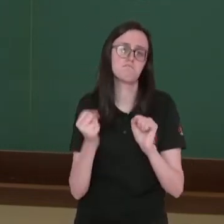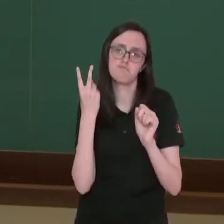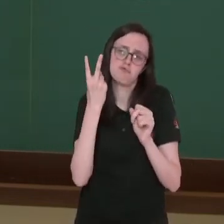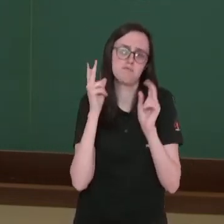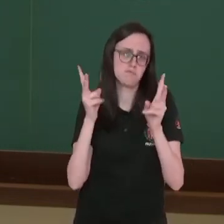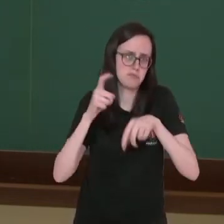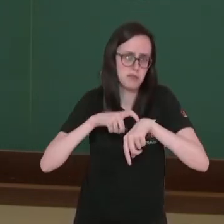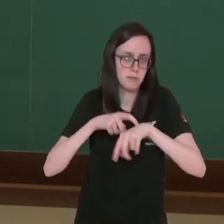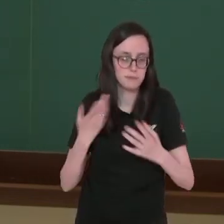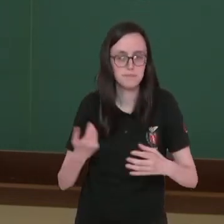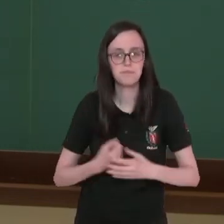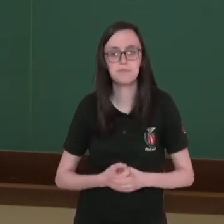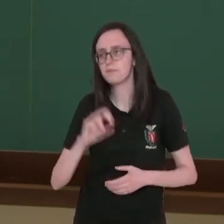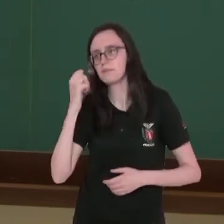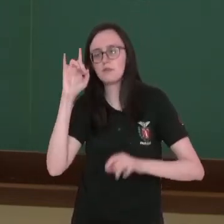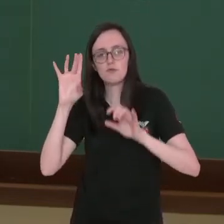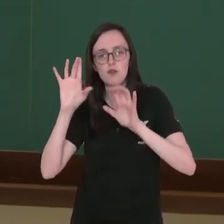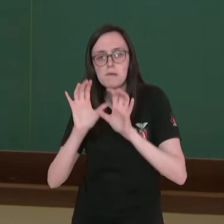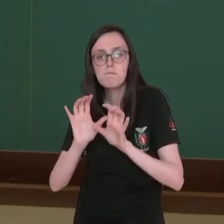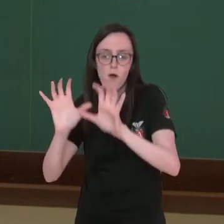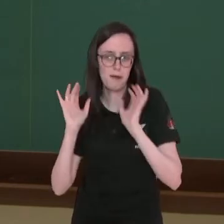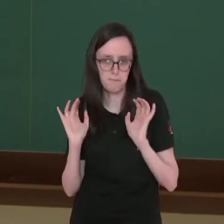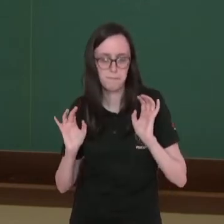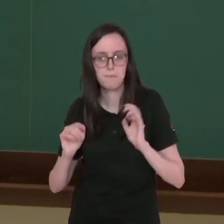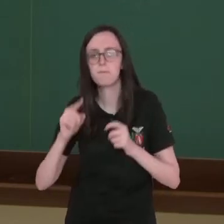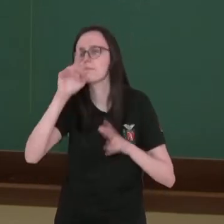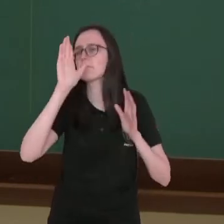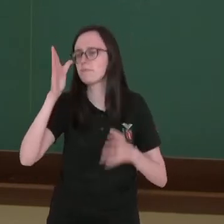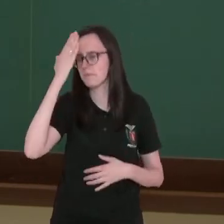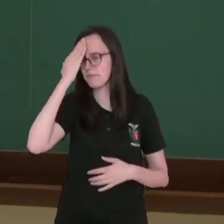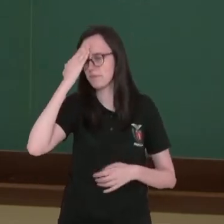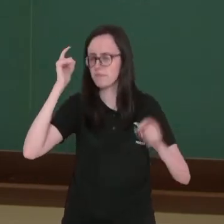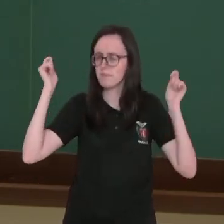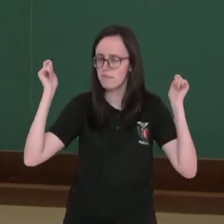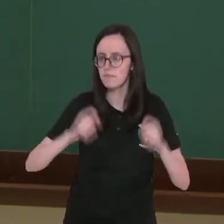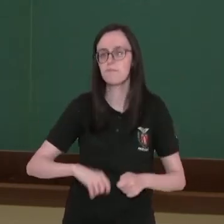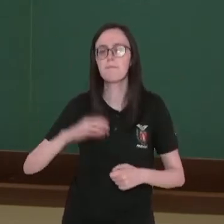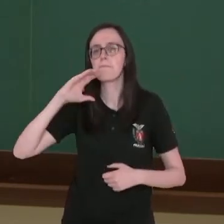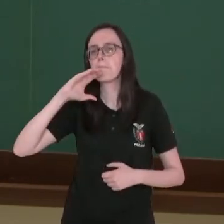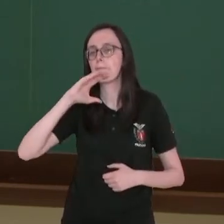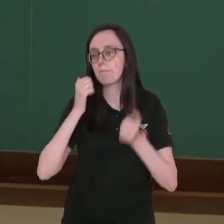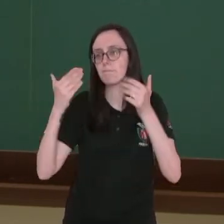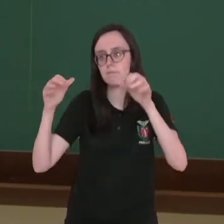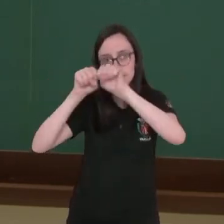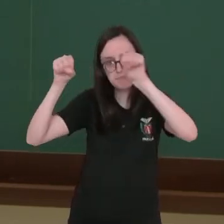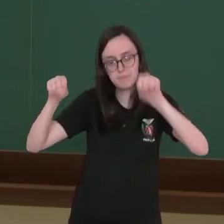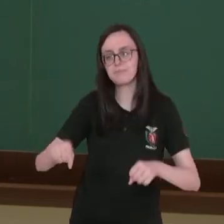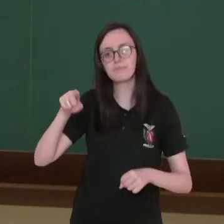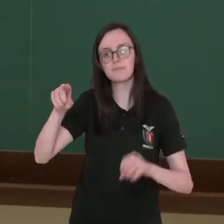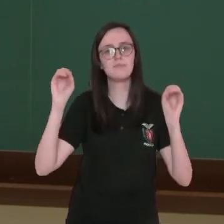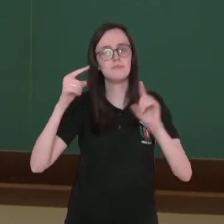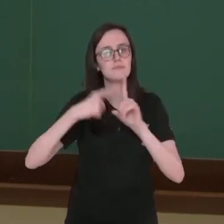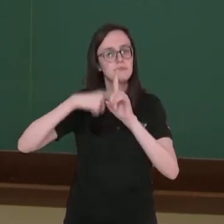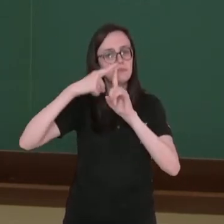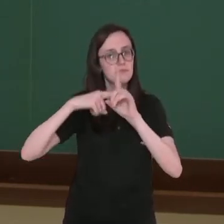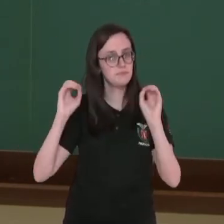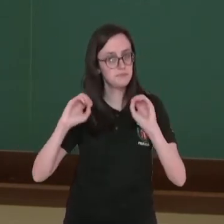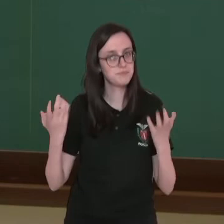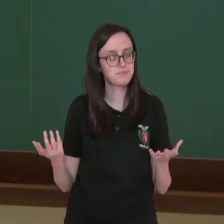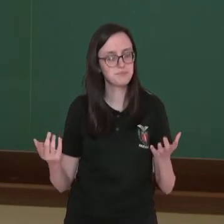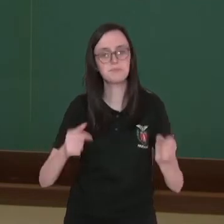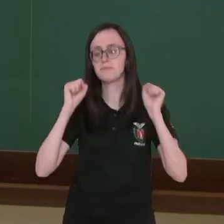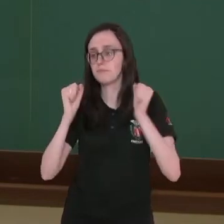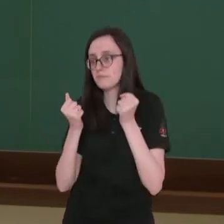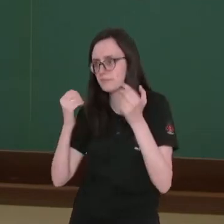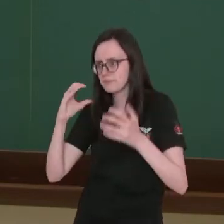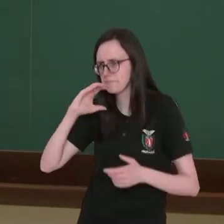2. Ou pode só empurrar. Você sabia que é possível dar calor para o sistema e ele não aumentar a temperatura? Se eu der